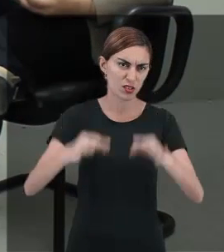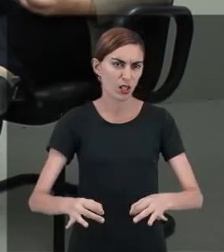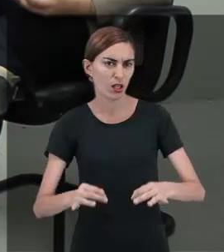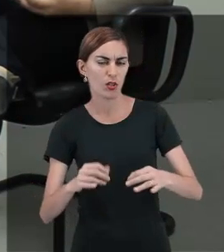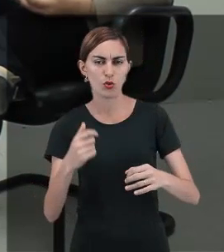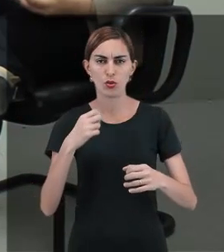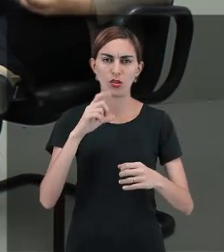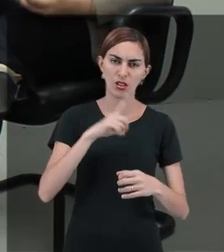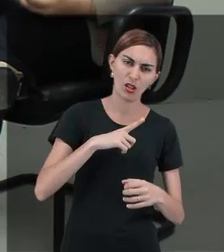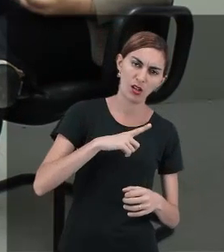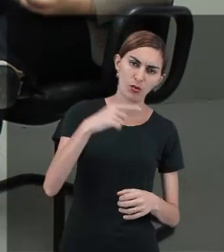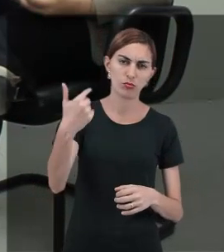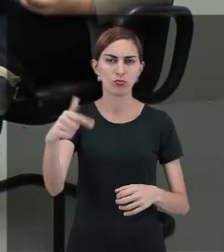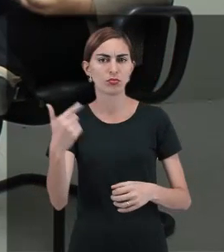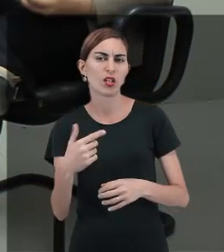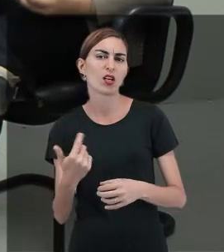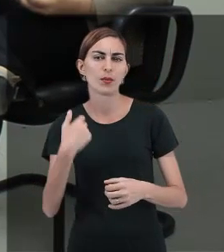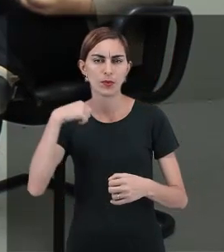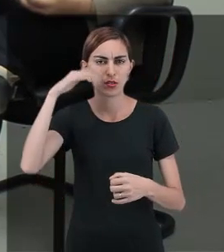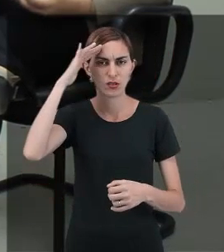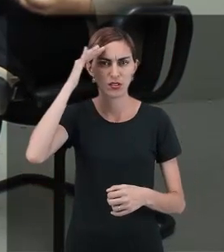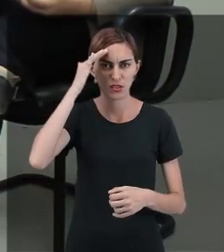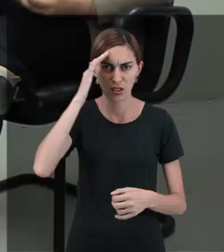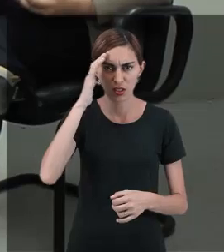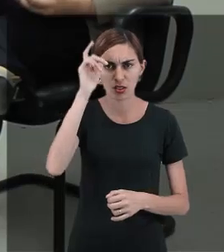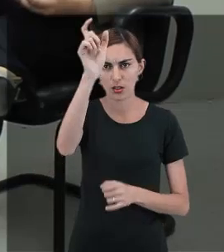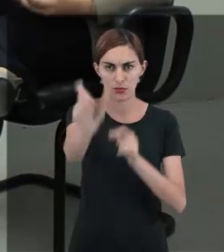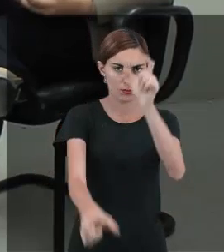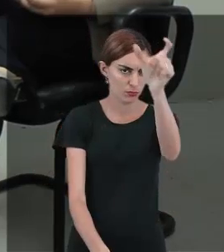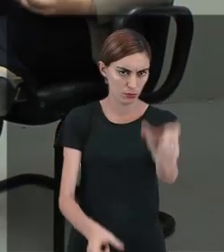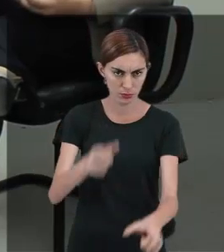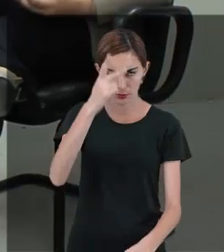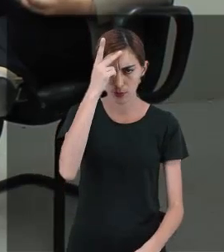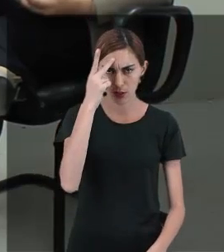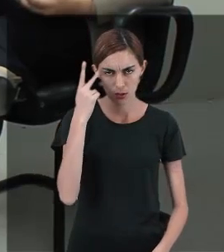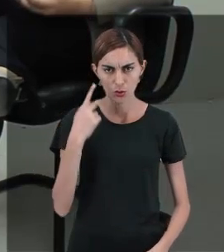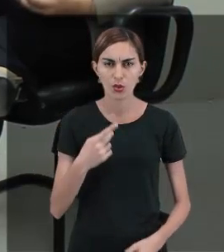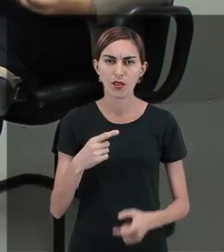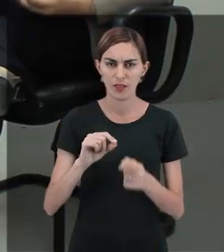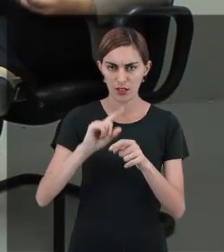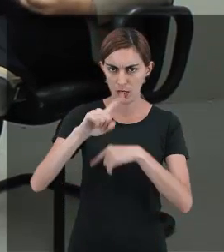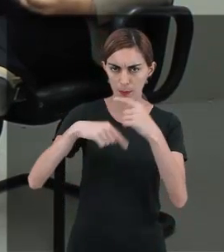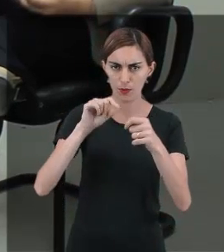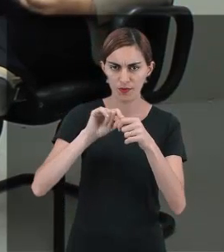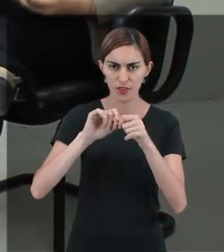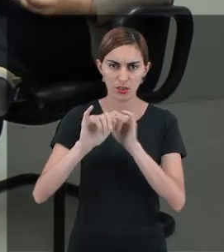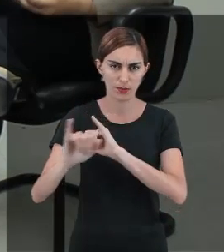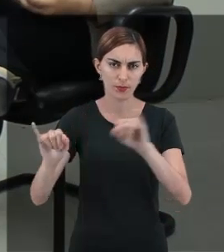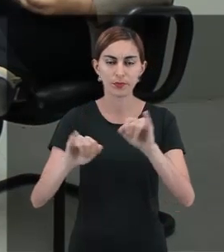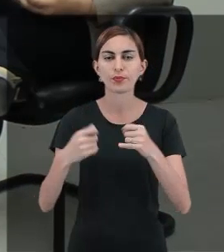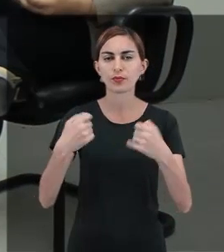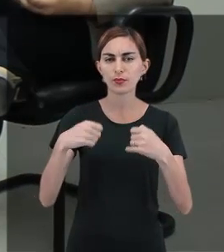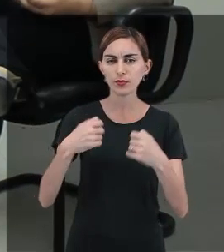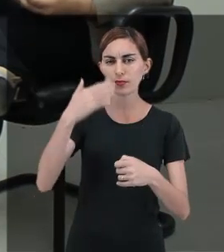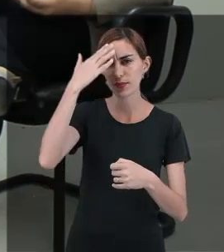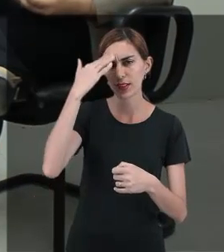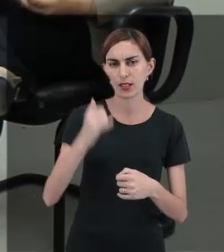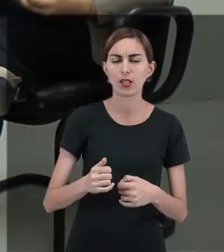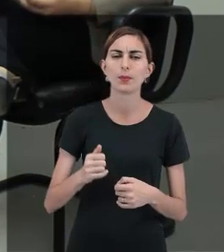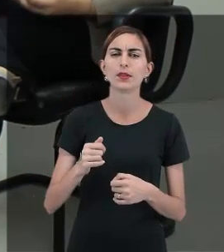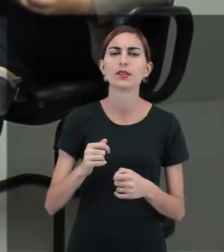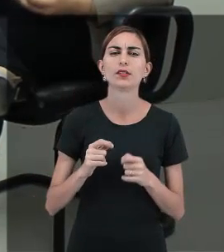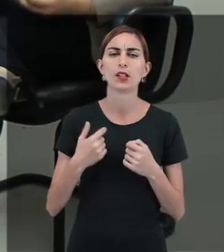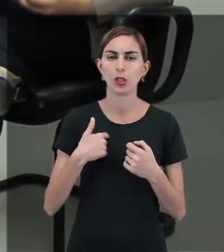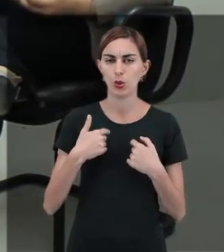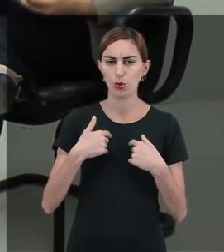precisa entender mais esse público-alvo para poder fazer essa propaganda? Como seria isso? O principal fator é que a gente precisa trabalhar a segmentação do mercado. Né?